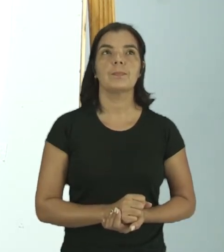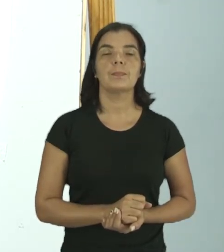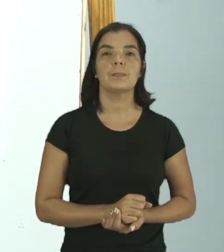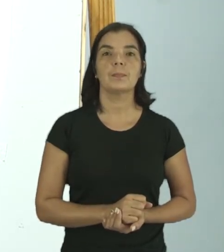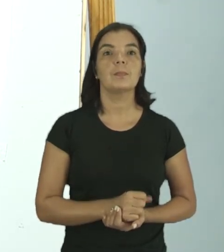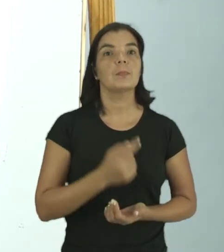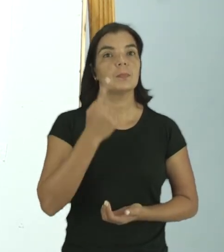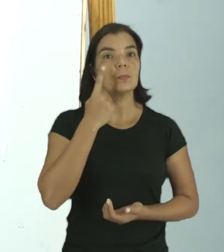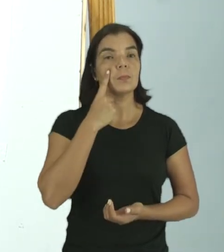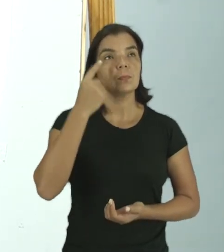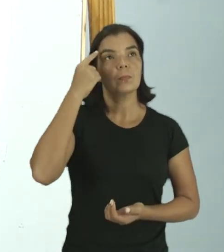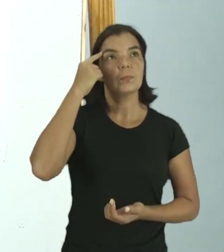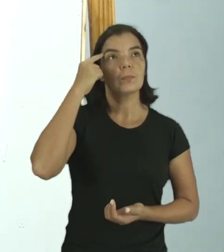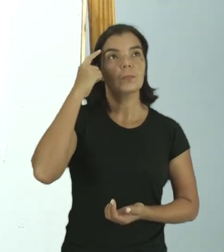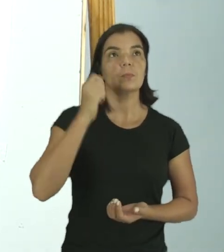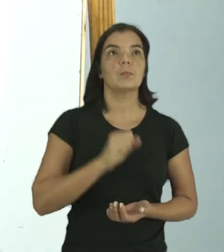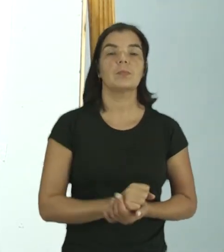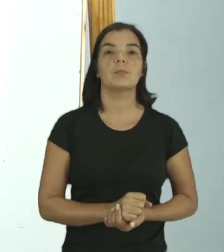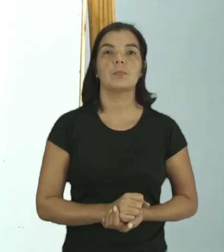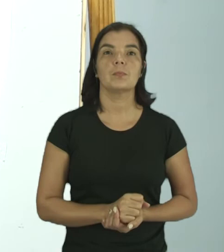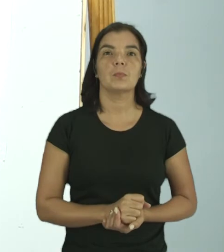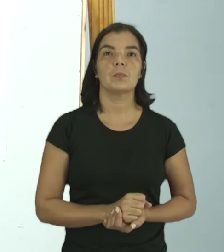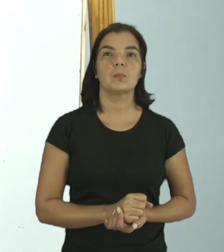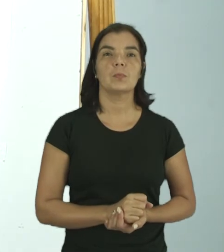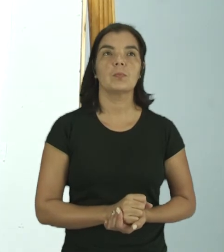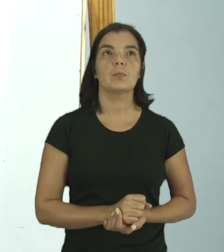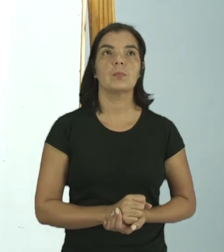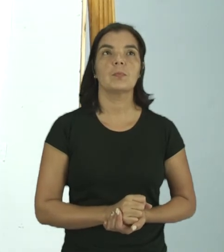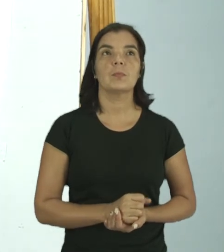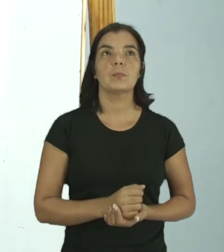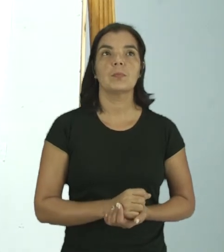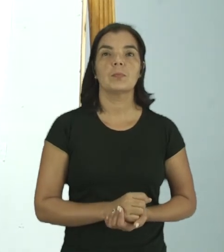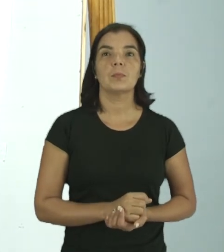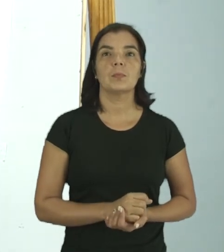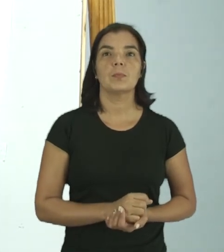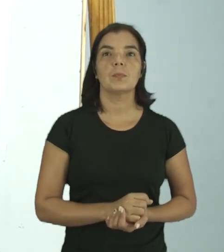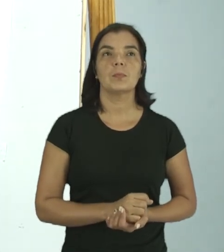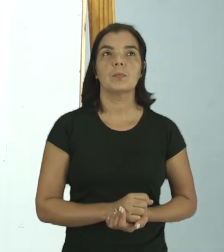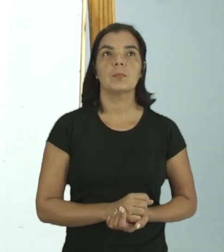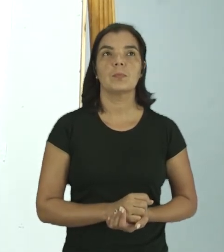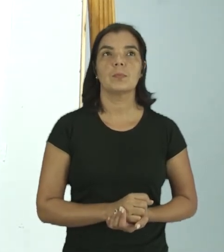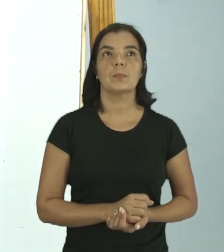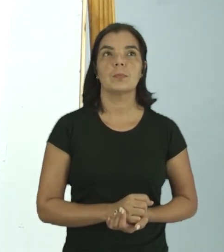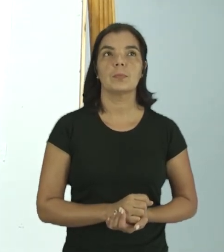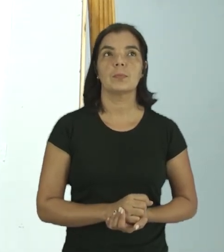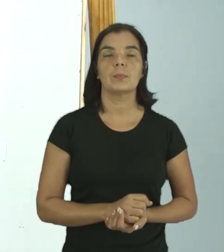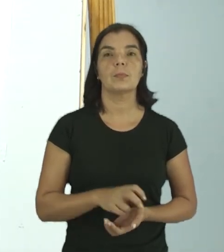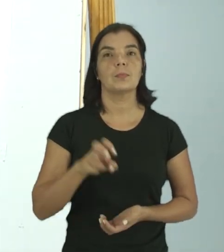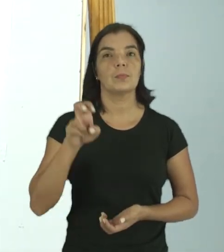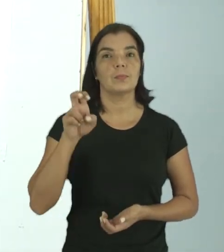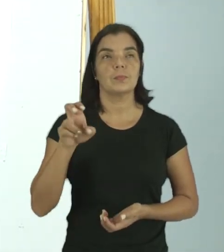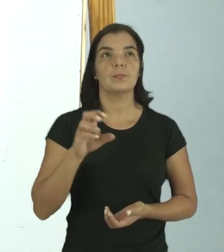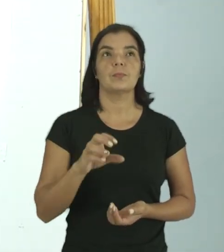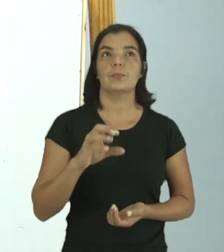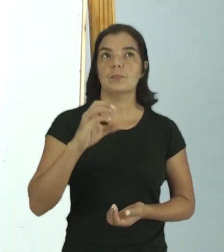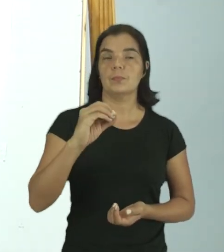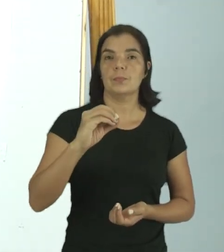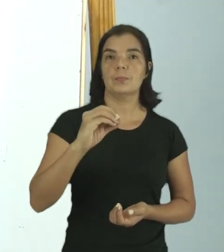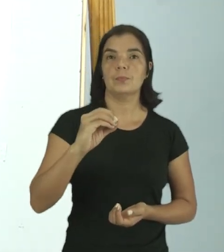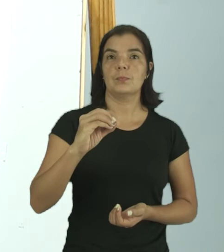aqui fica só na nossa mente né tô colocando aqui para você ver Ai aqui eu tenho cinco representa unidade